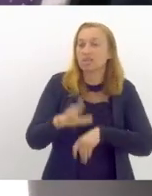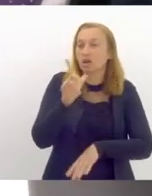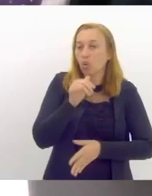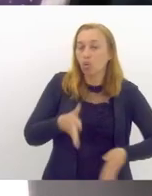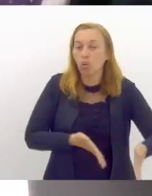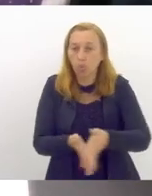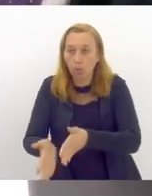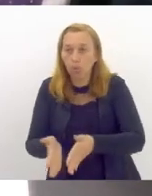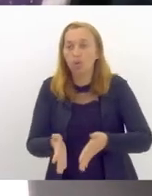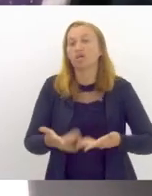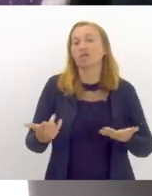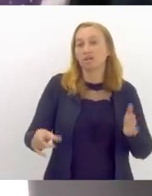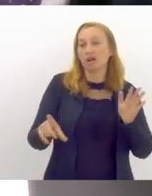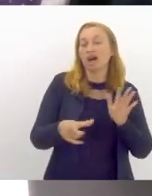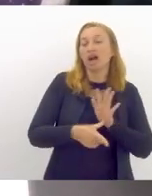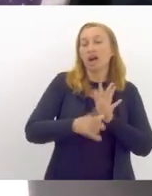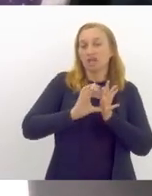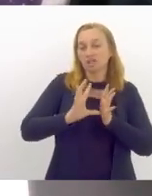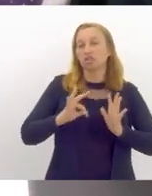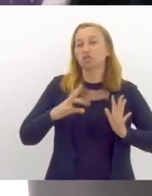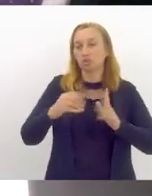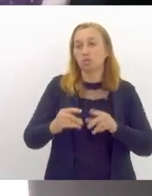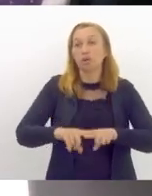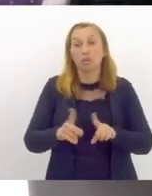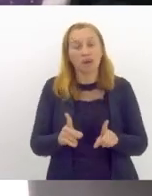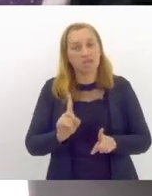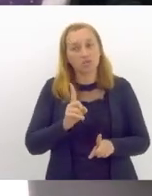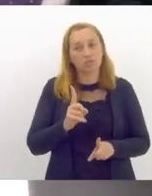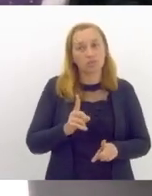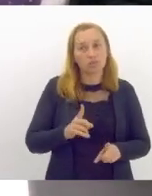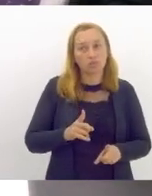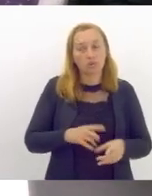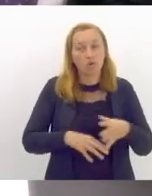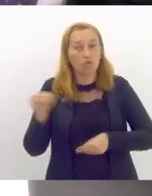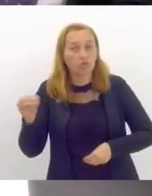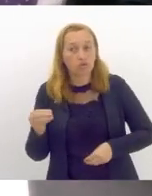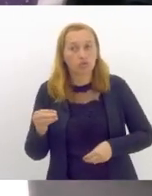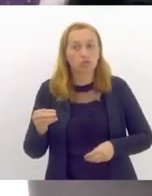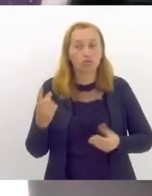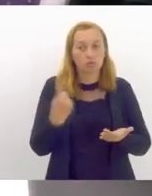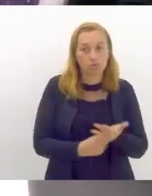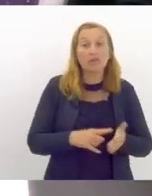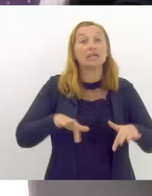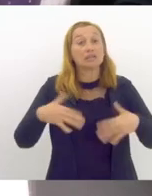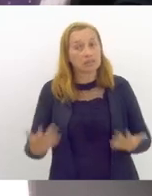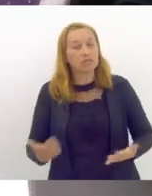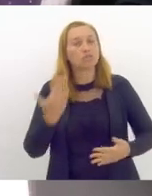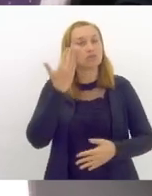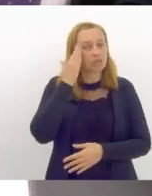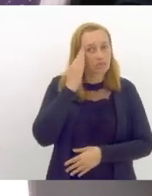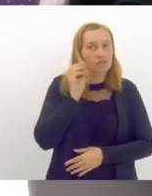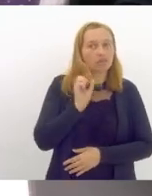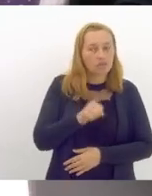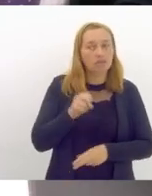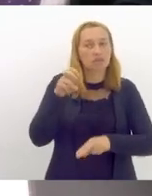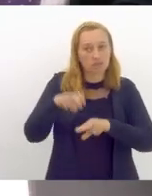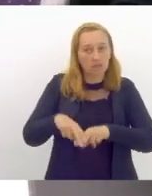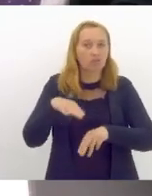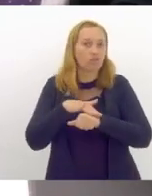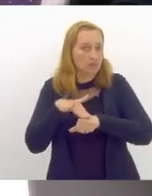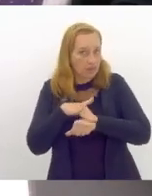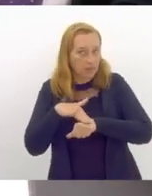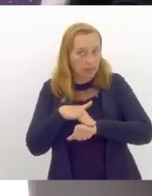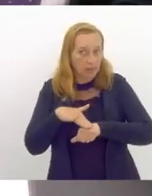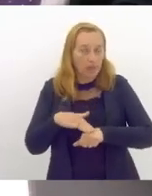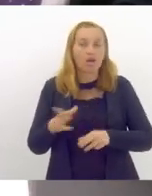antes de criar essa reserva mas eu não fujo de um compromisso Então a gente tem que ter um entendimento sentar e conversar